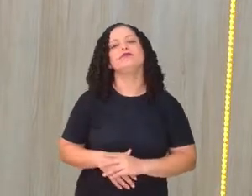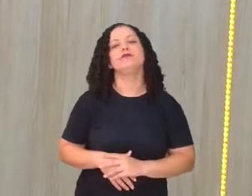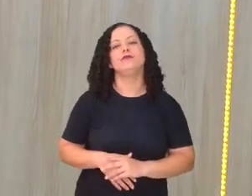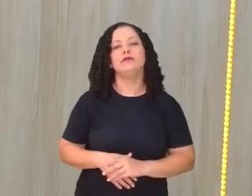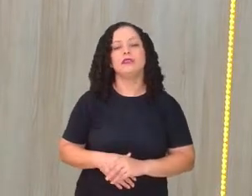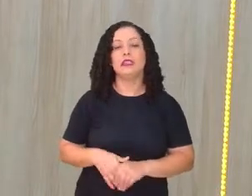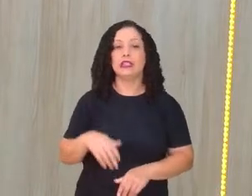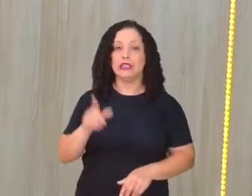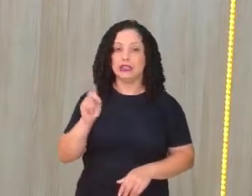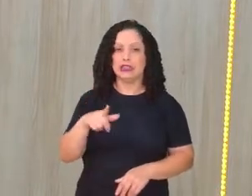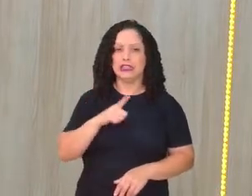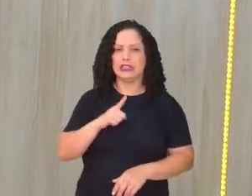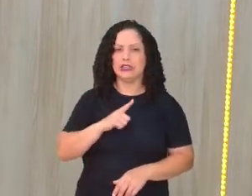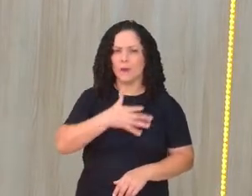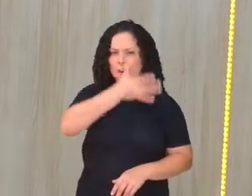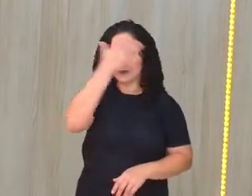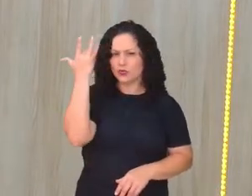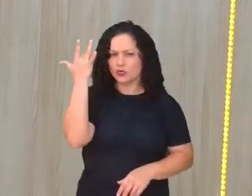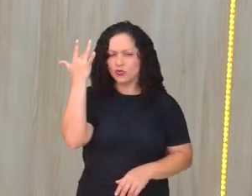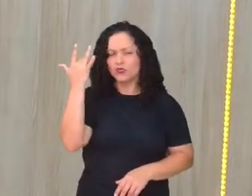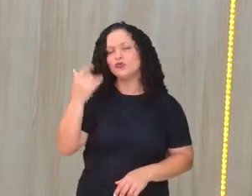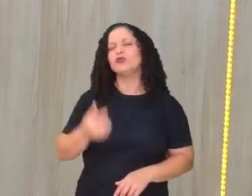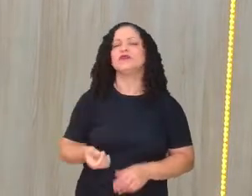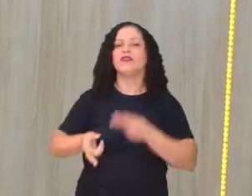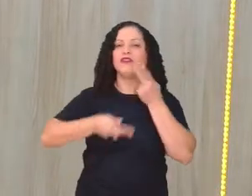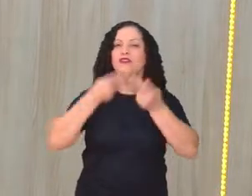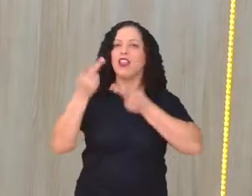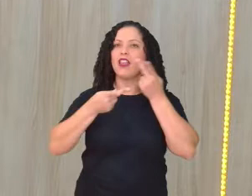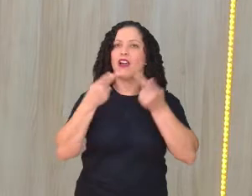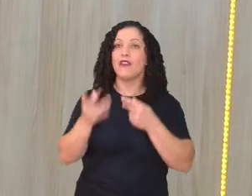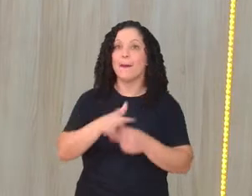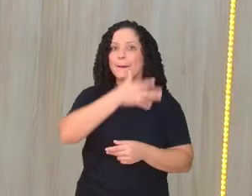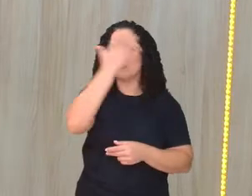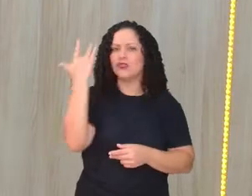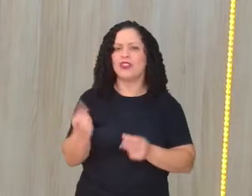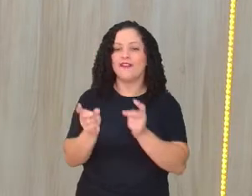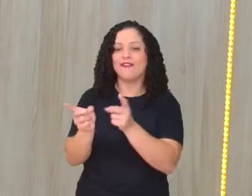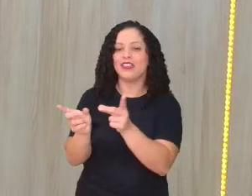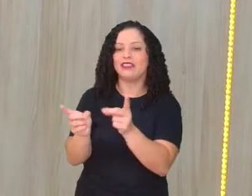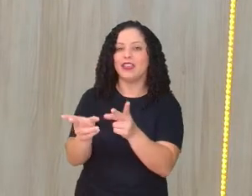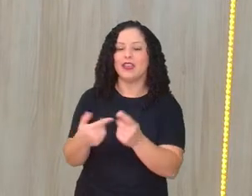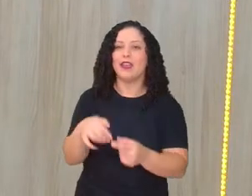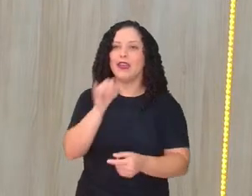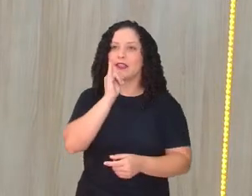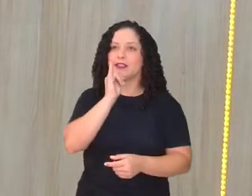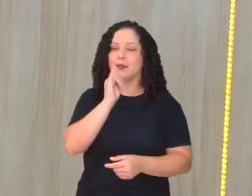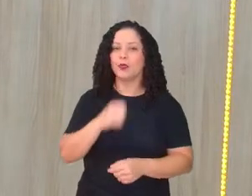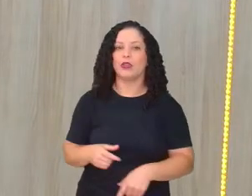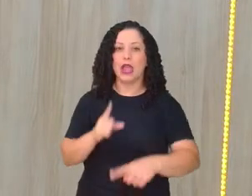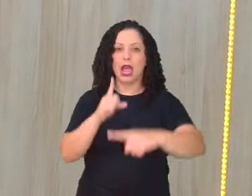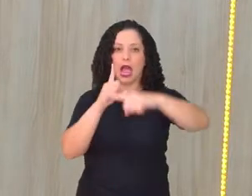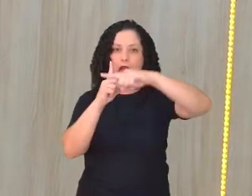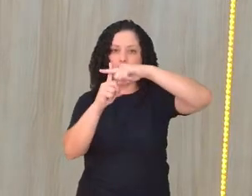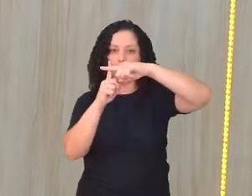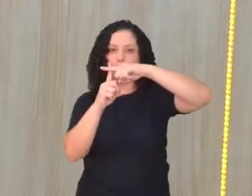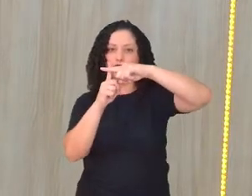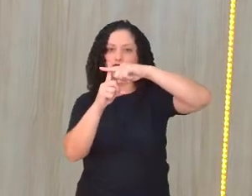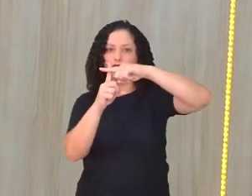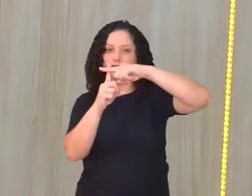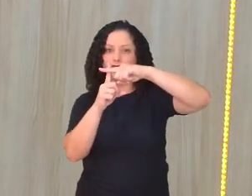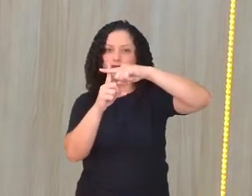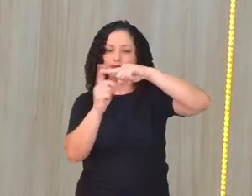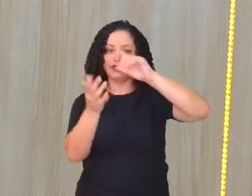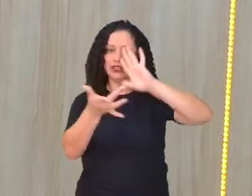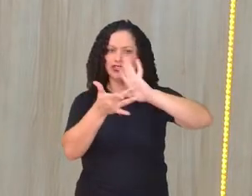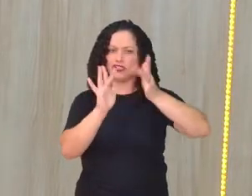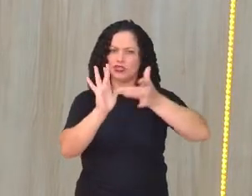desses reformadores diziam, né, que o pessoal estava vendendo tanto pedaço, por exemplo, da cruz de Cristo, que se fossem juntar todos, dava